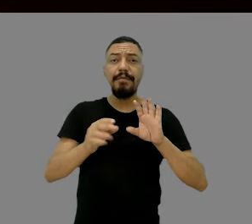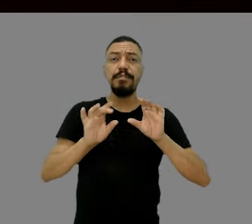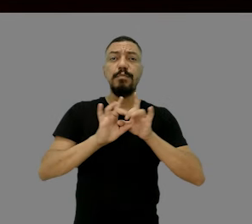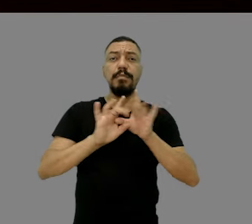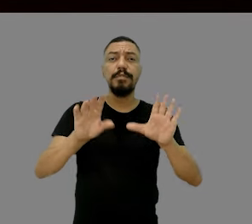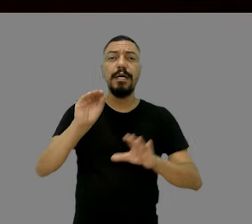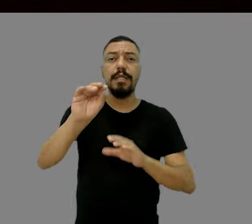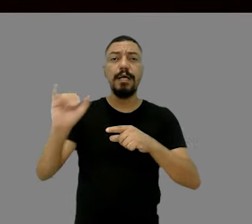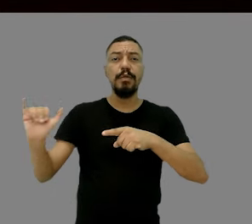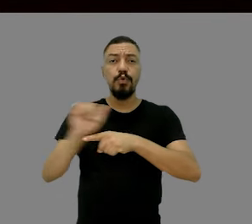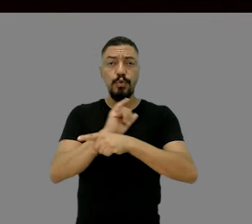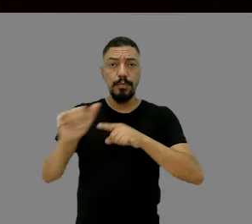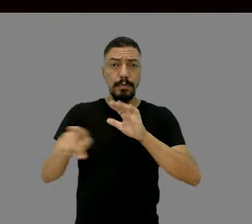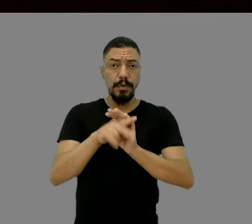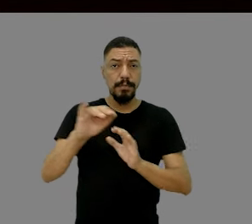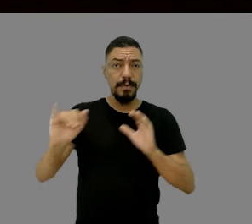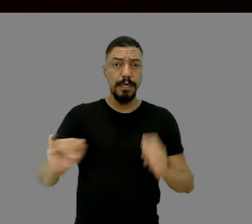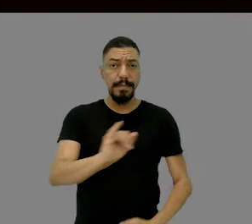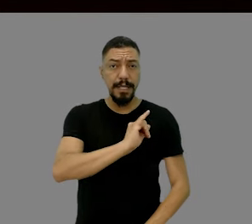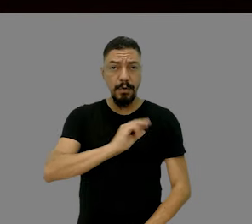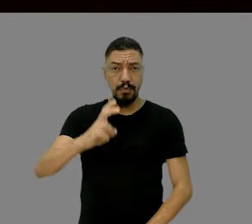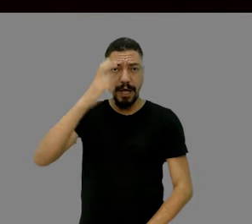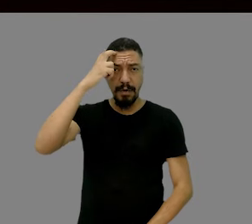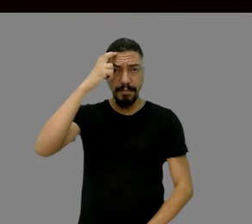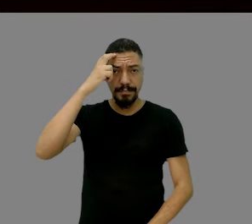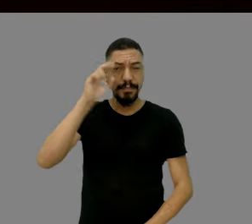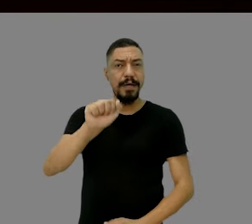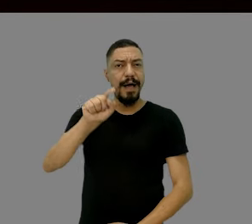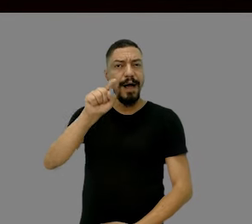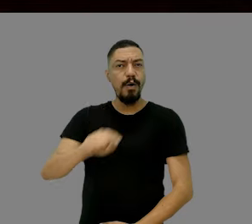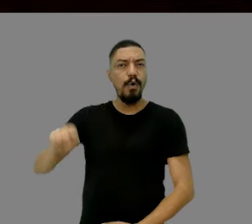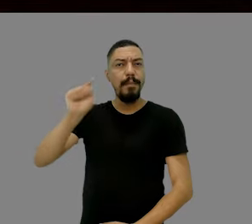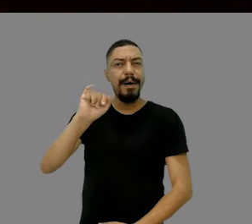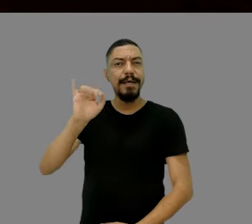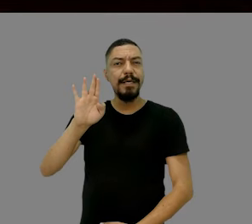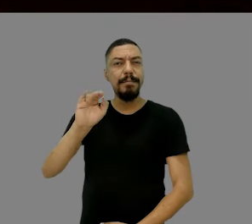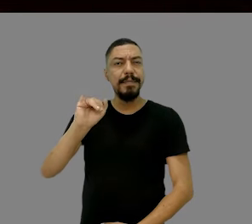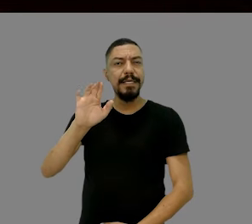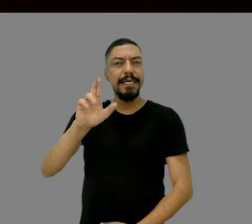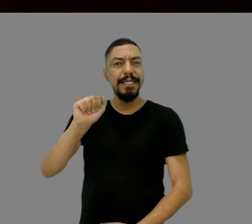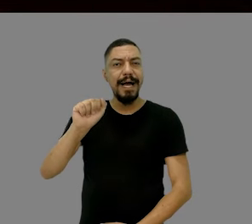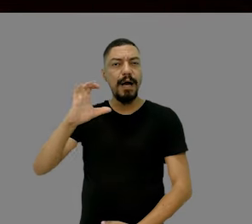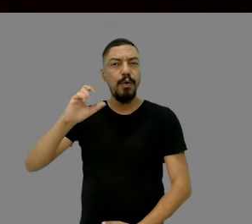@Ibirá Cultural. Estamos também nas redes sociais, no Instagram, até no Facebook, que é antigo a gente